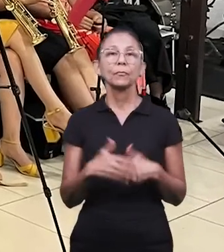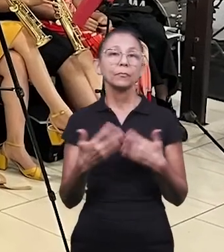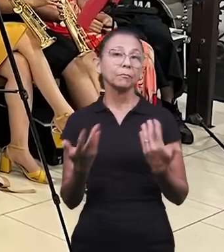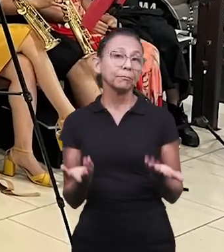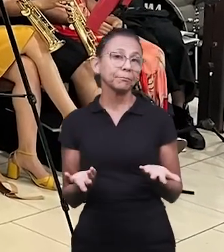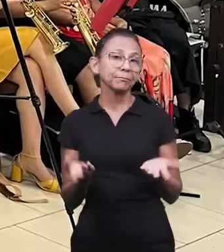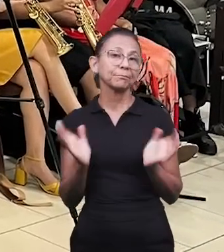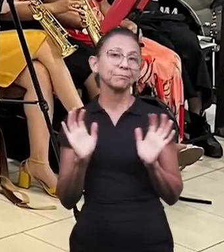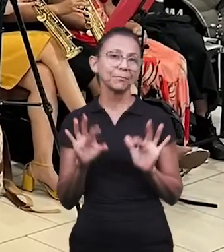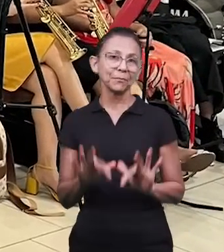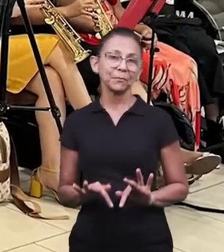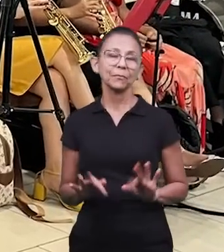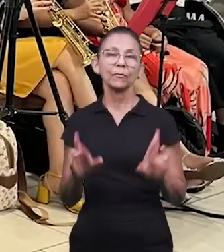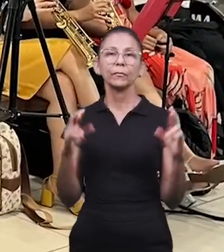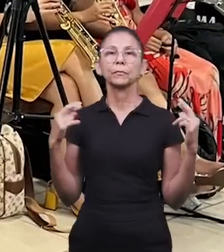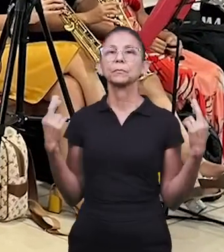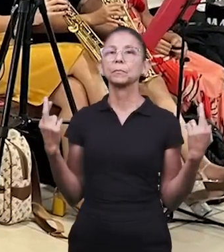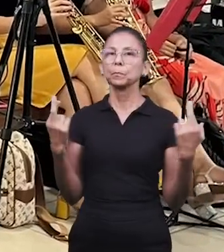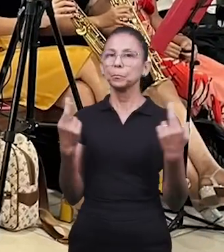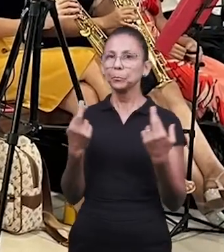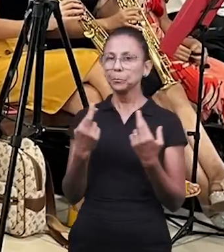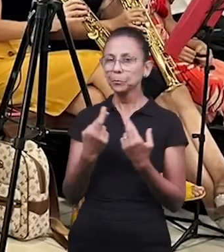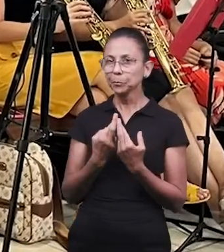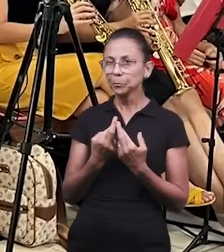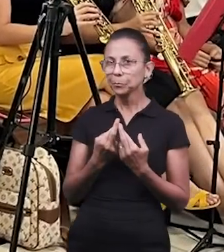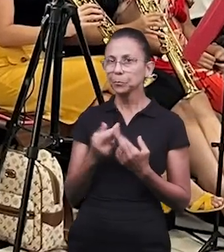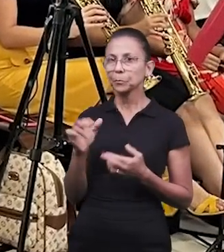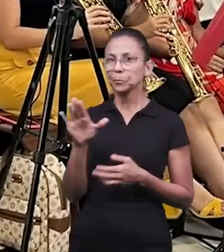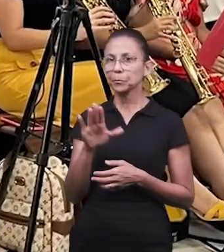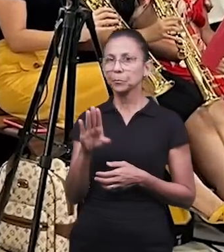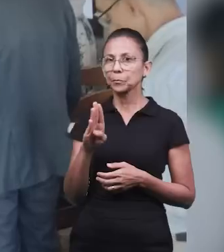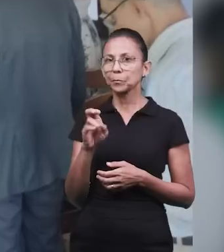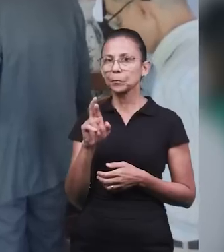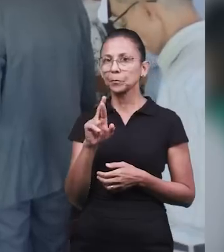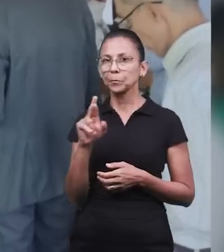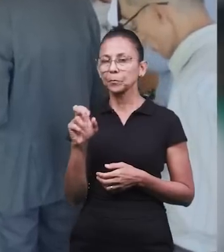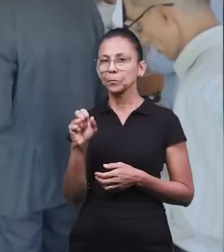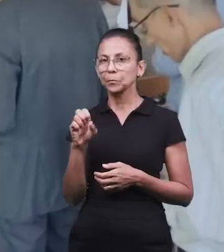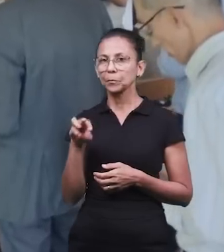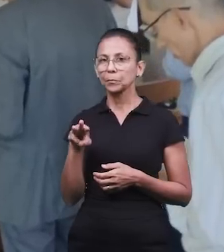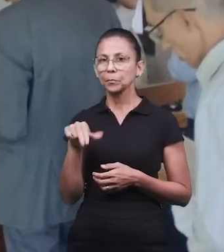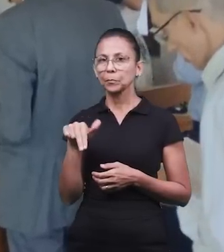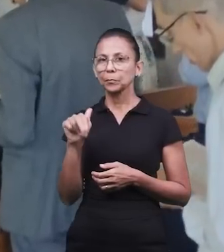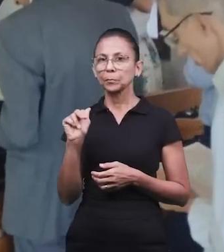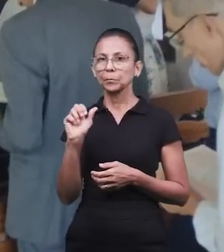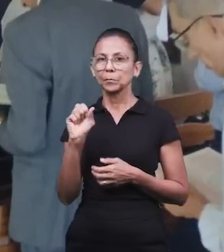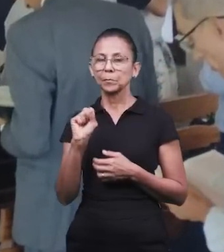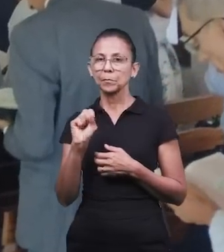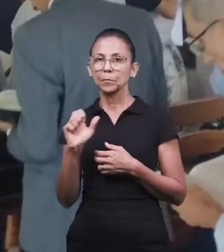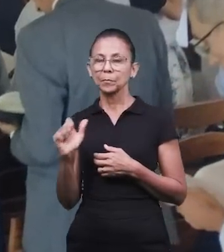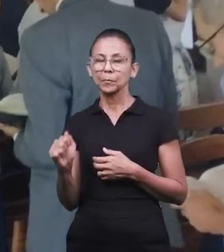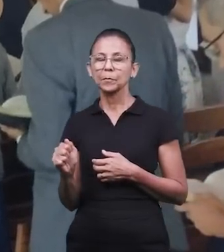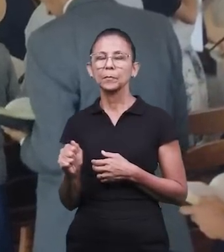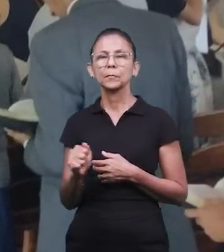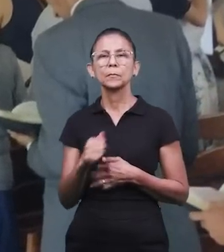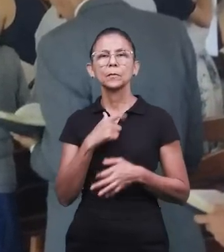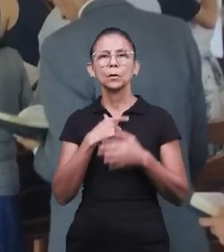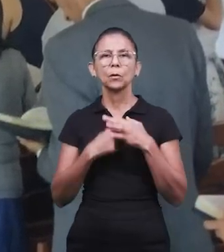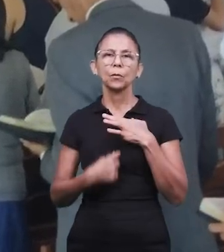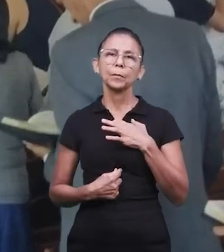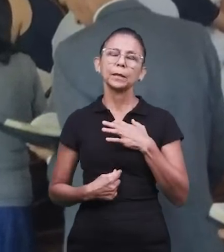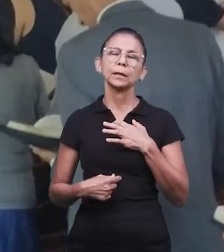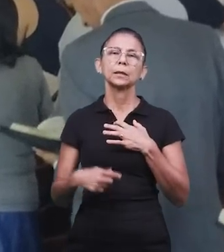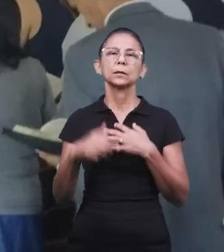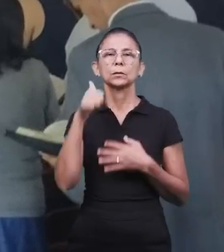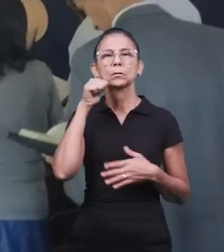fim, destacamos uma reunião da área de Barra Mansa para obreiros, senhoras de frentes e professoras